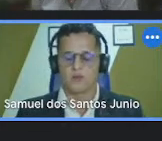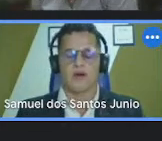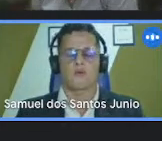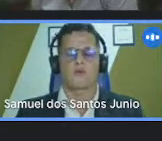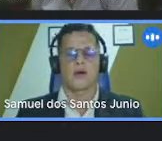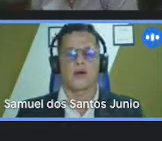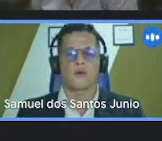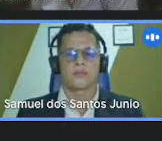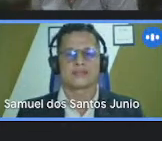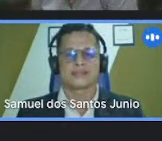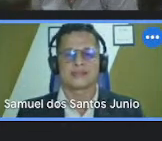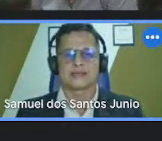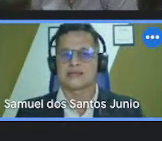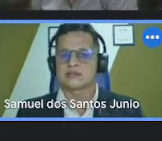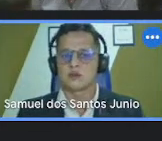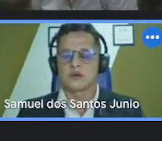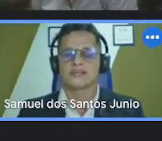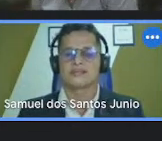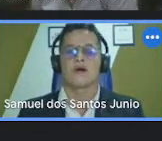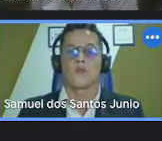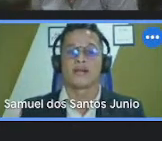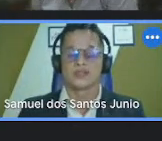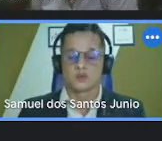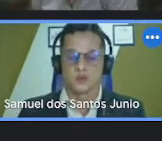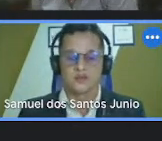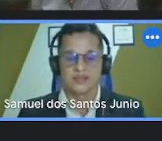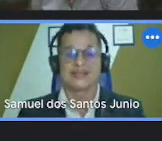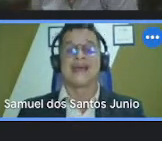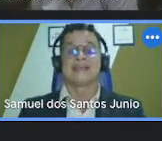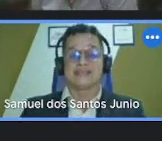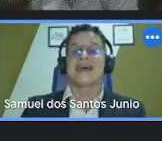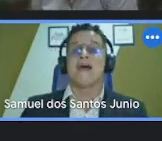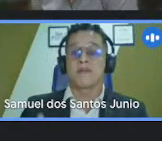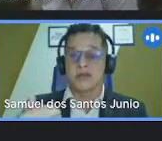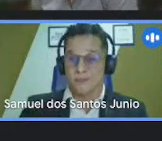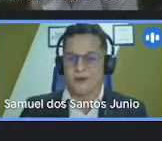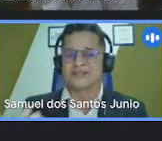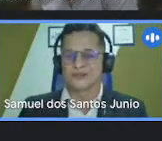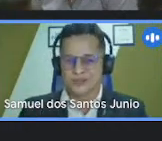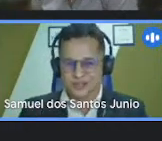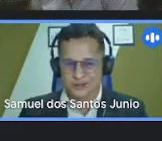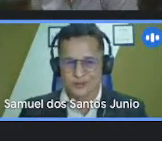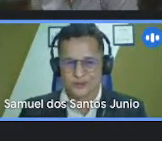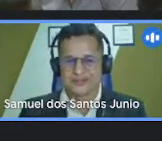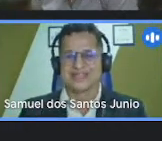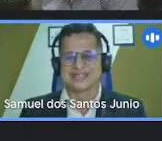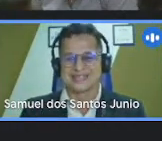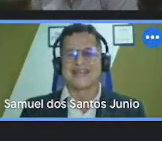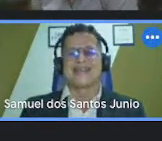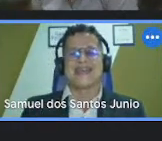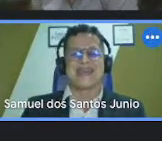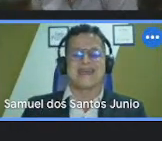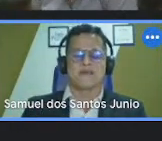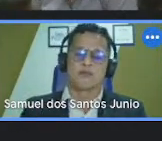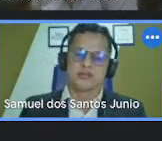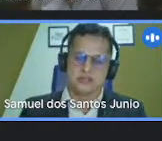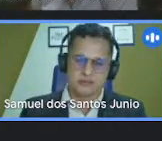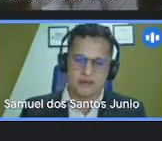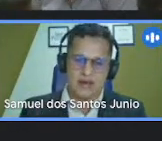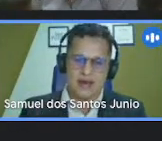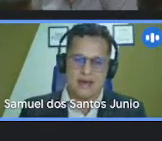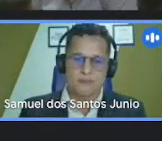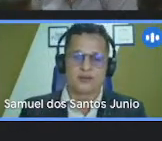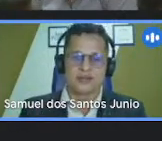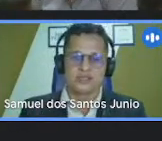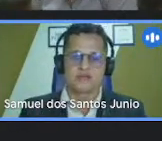falando algumas questões, algumas dúvidas. A gente sabe que pode surgir dúvidas, e por isso